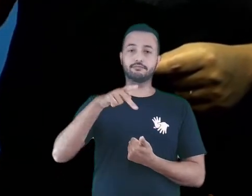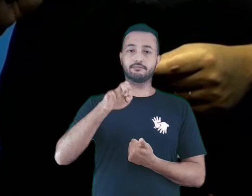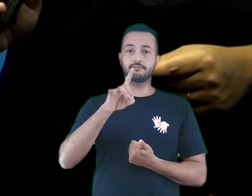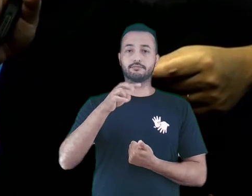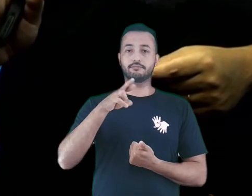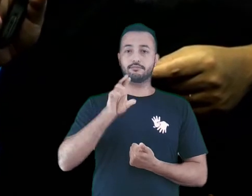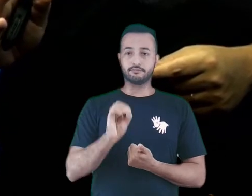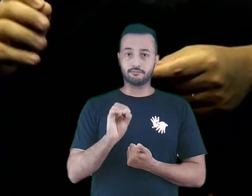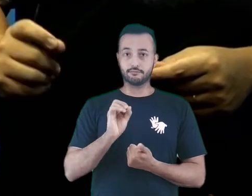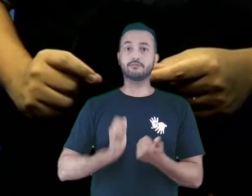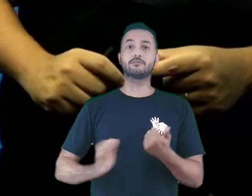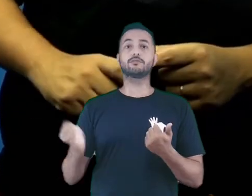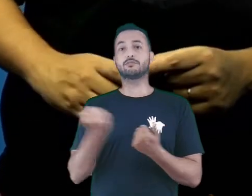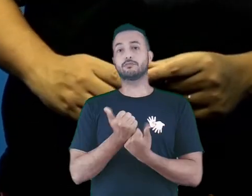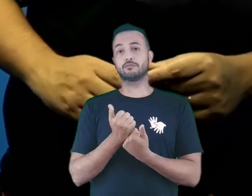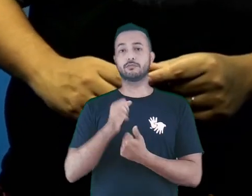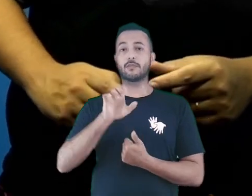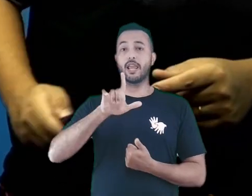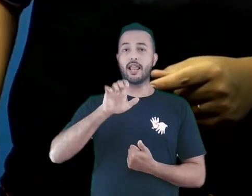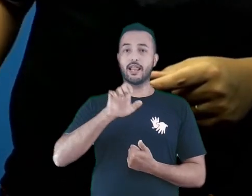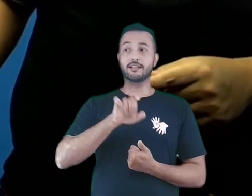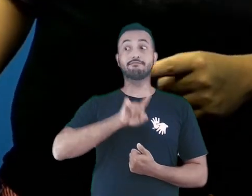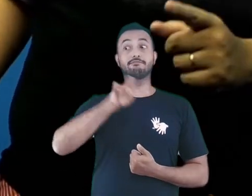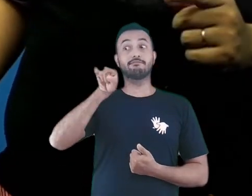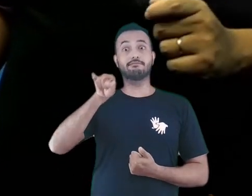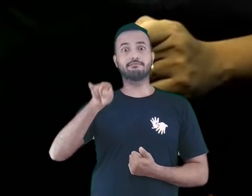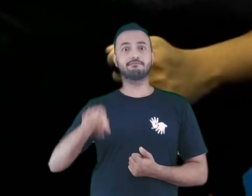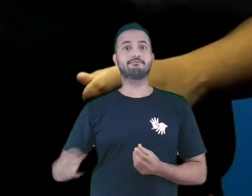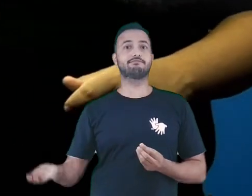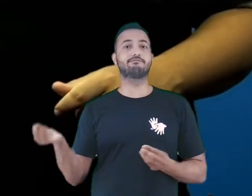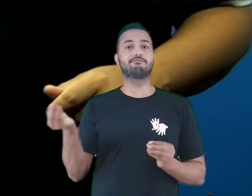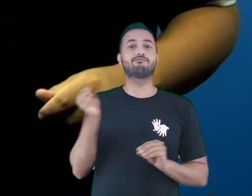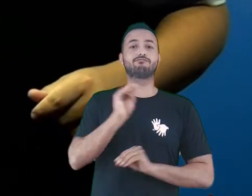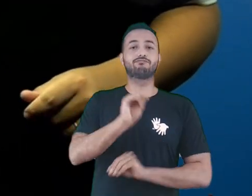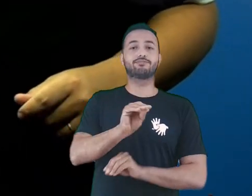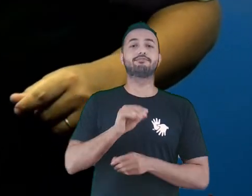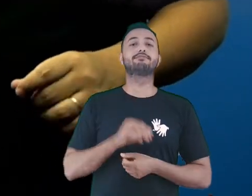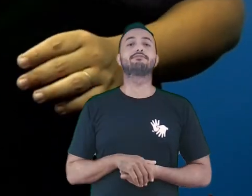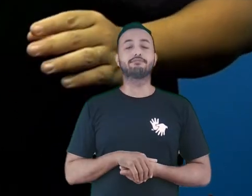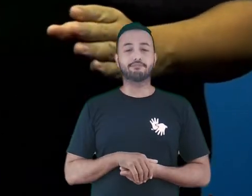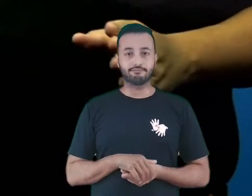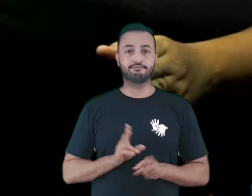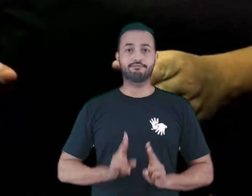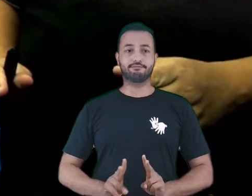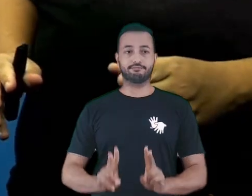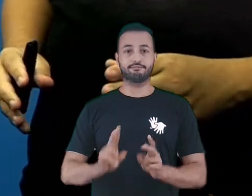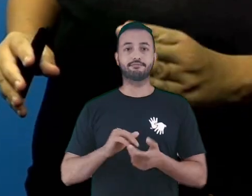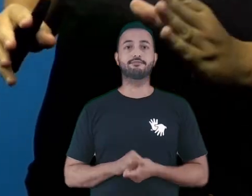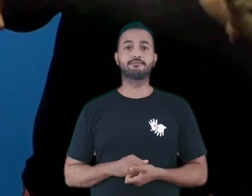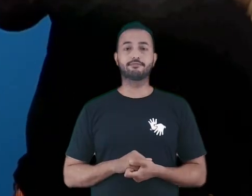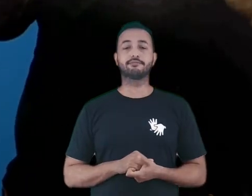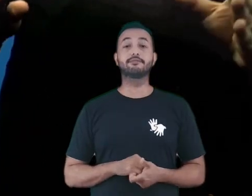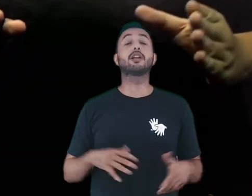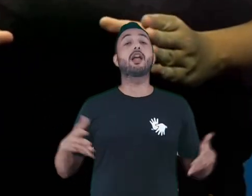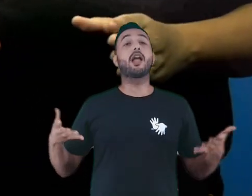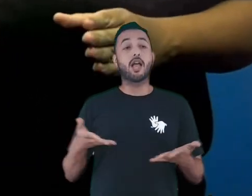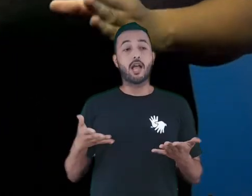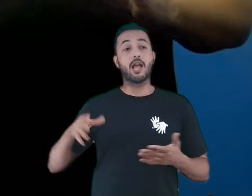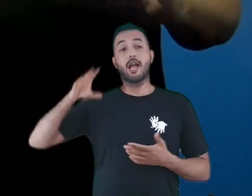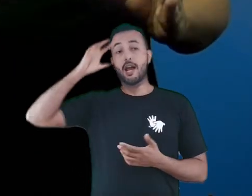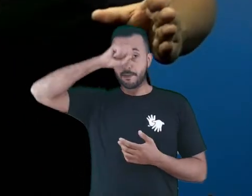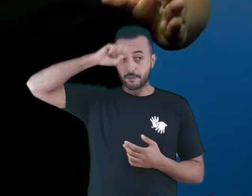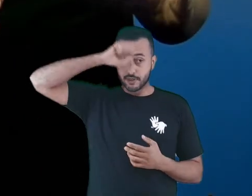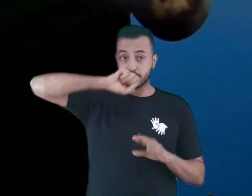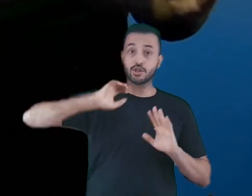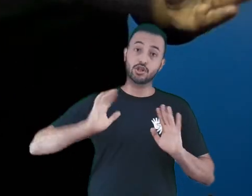por ele. Tá certo? Vamos prosseguir. Agora que aprendemos